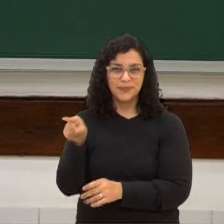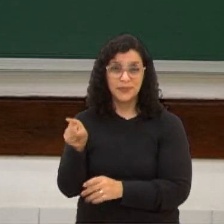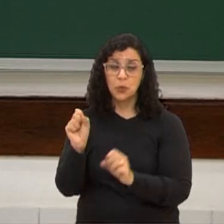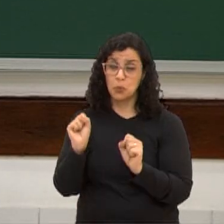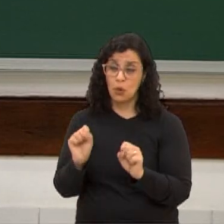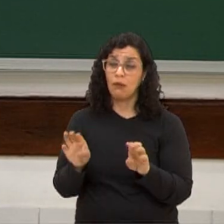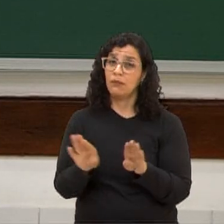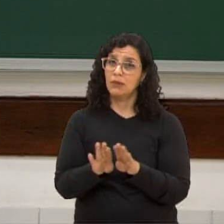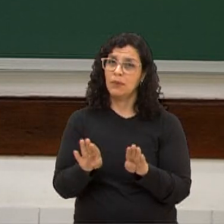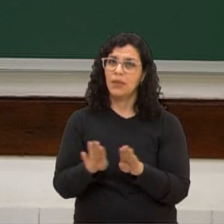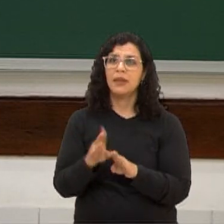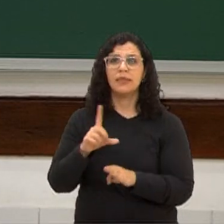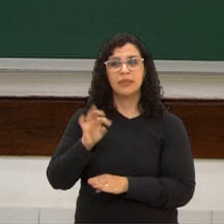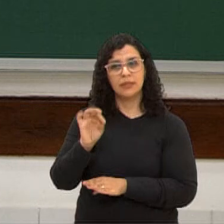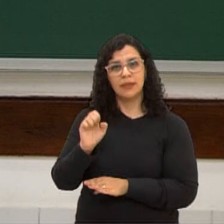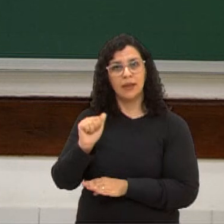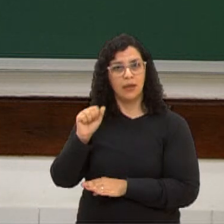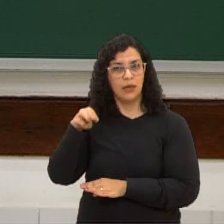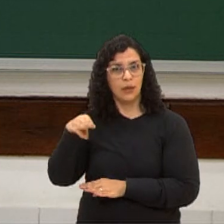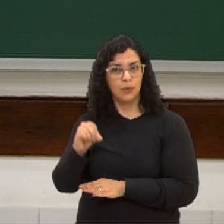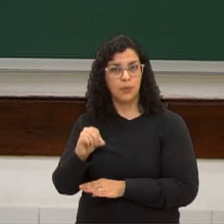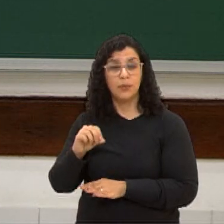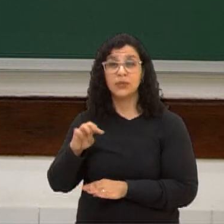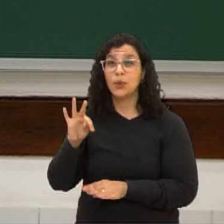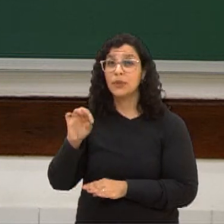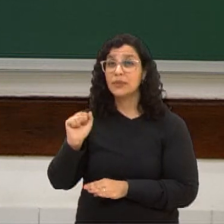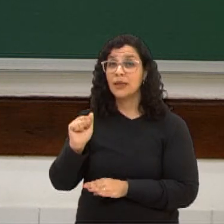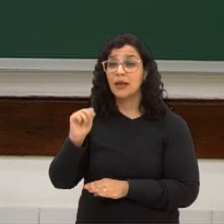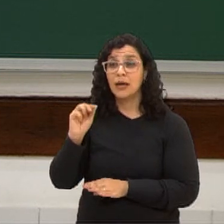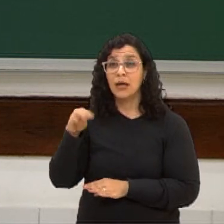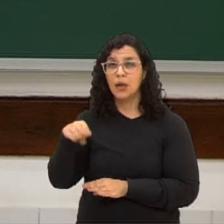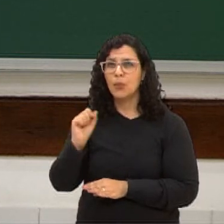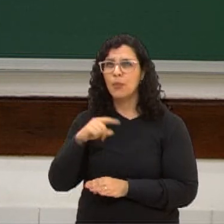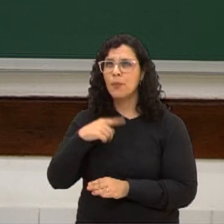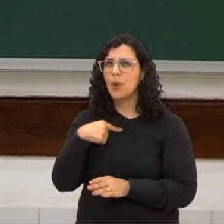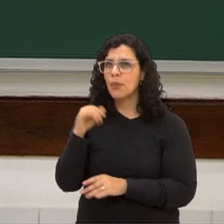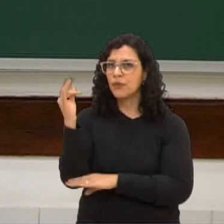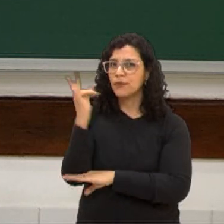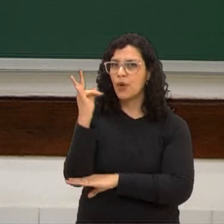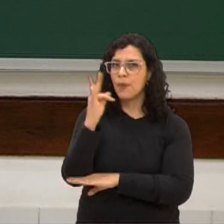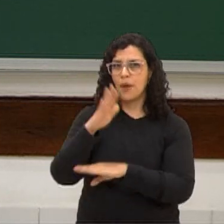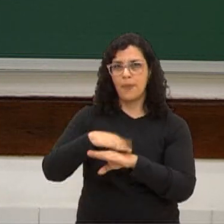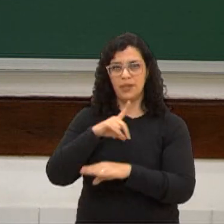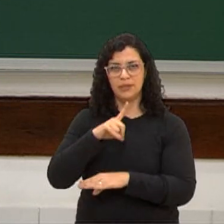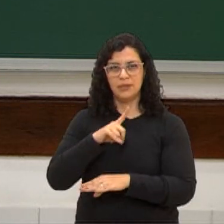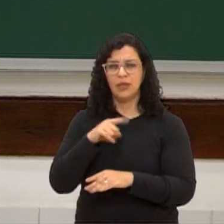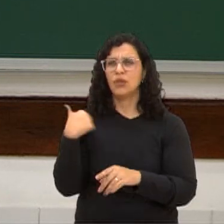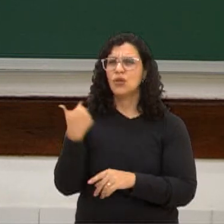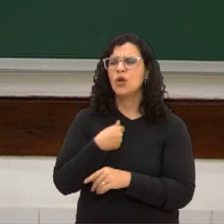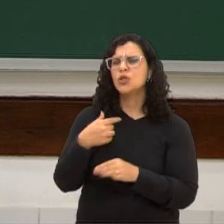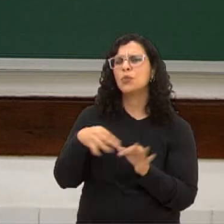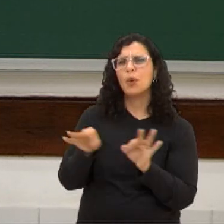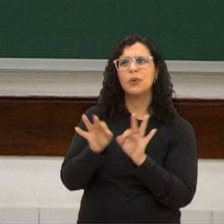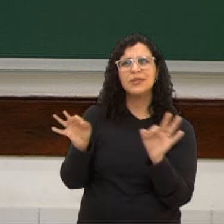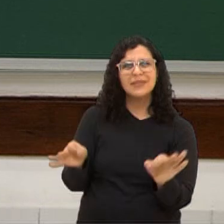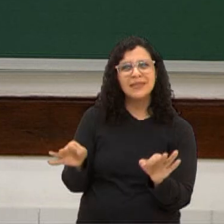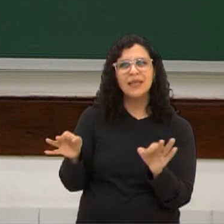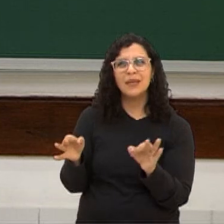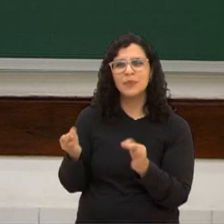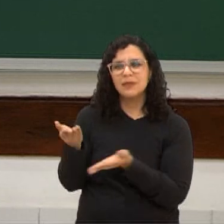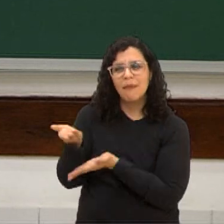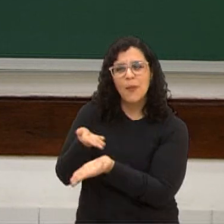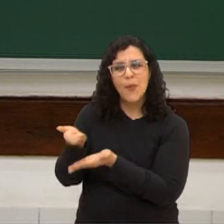quiero ou o te amo. Mas o te amo é usado num contexto mais formal, né? Como o nosso bilhete é um